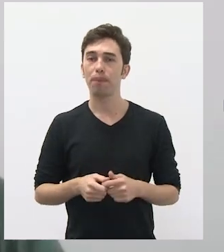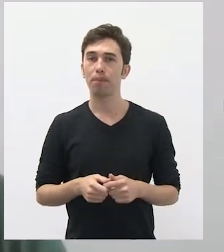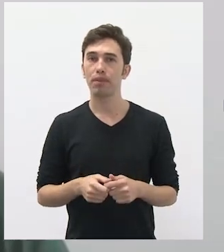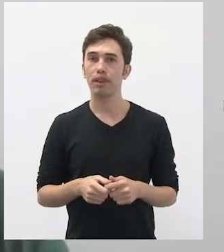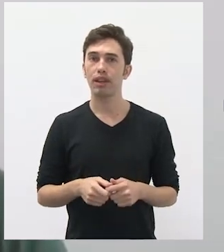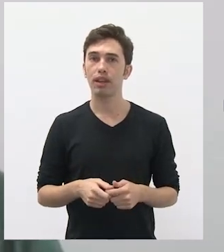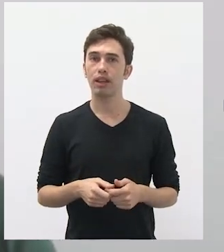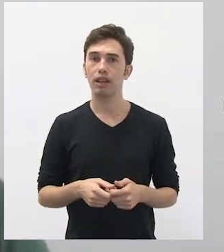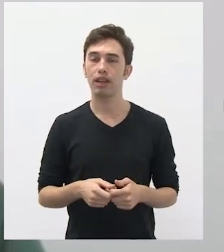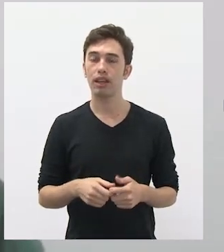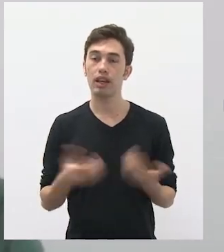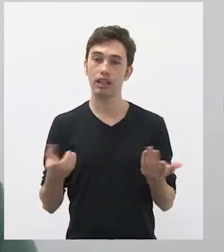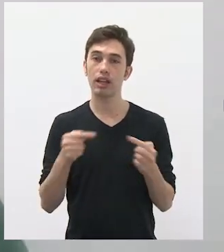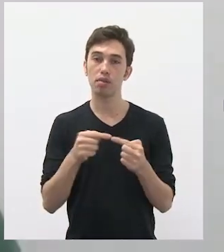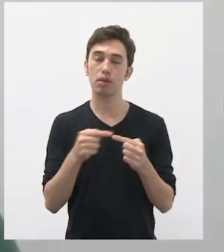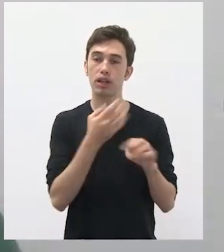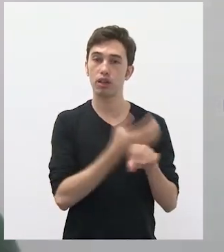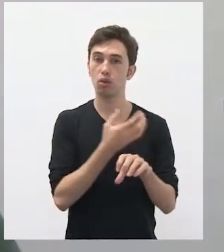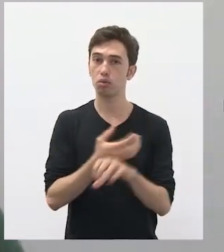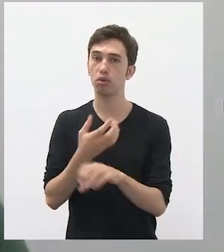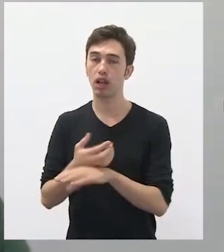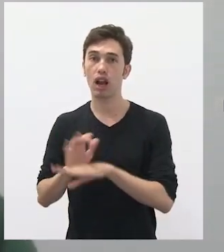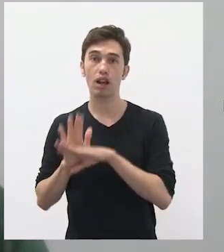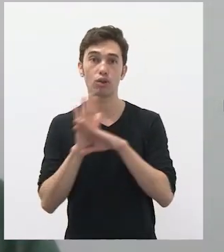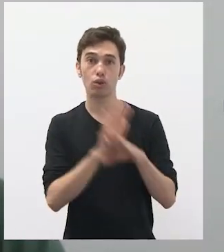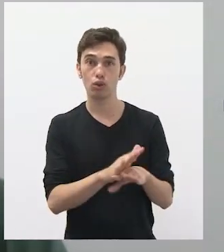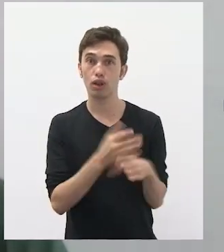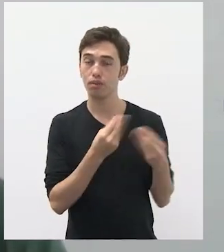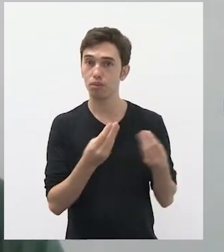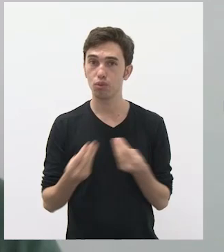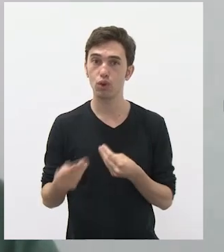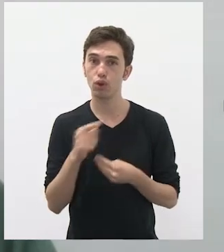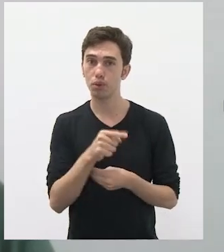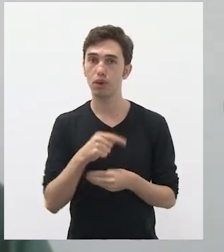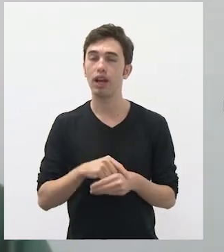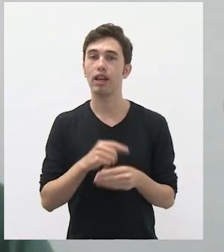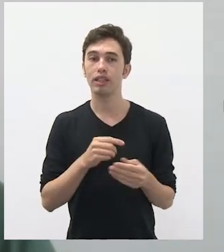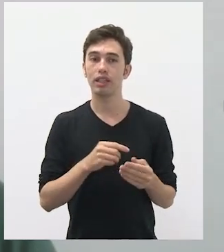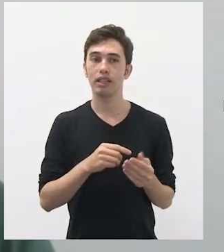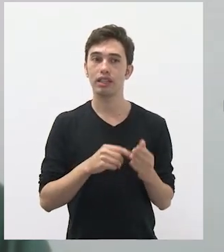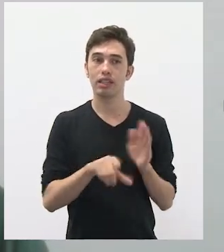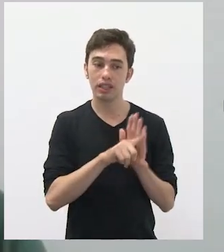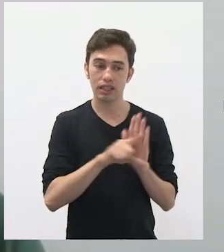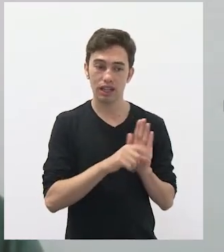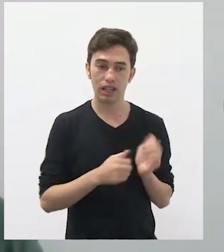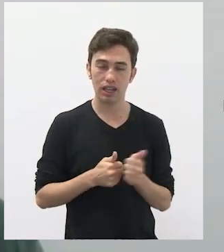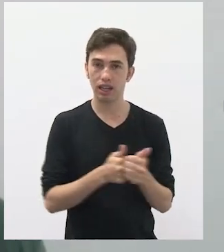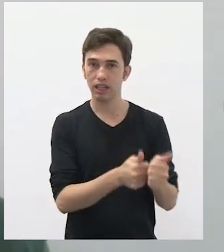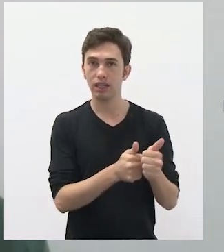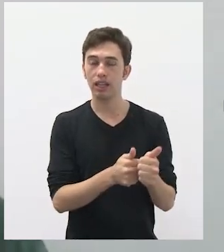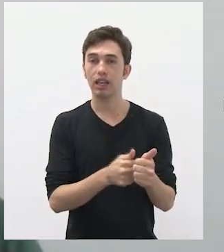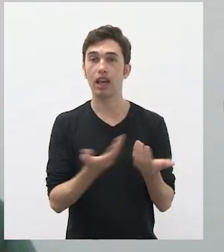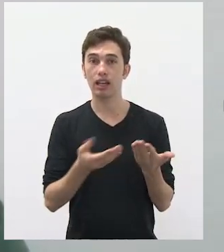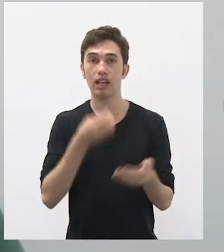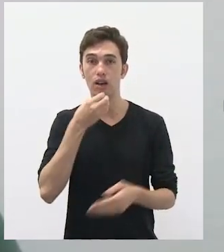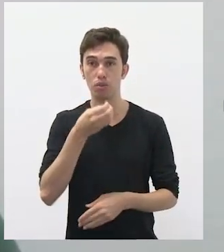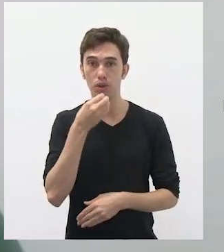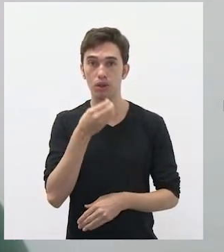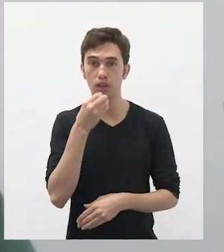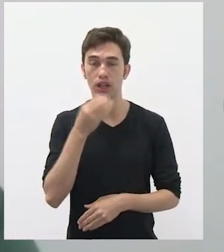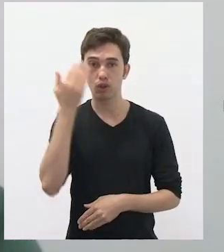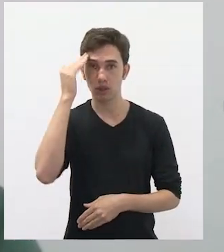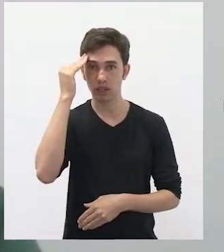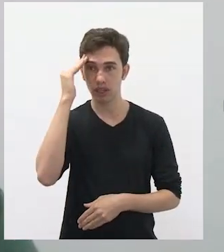esse é o componente curricular que contribui muito para essas diretrizes, porque dá a oportunidade aí do entendimento de